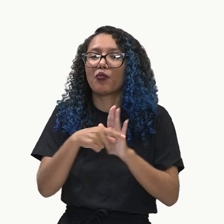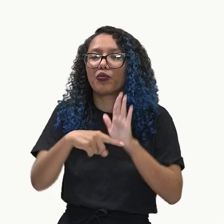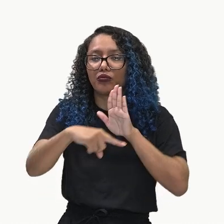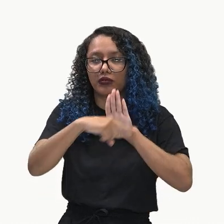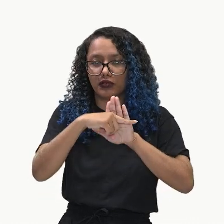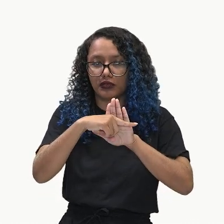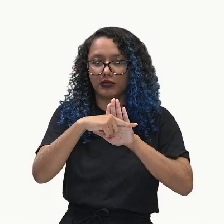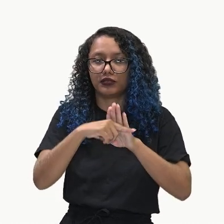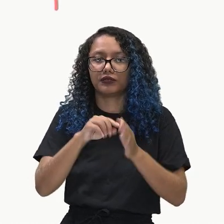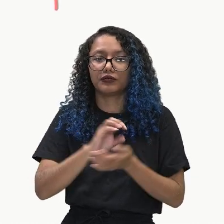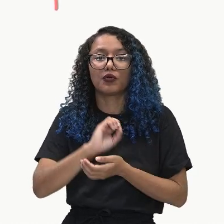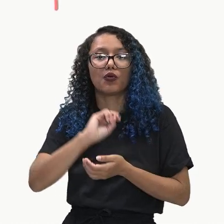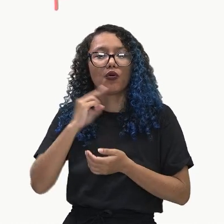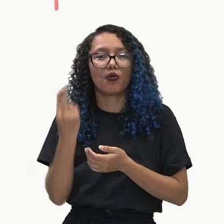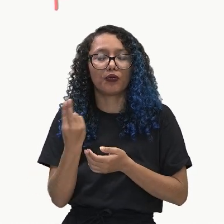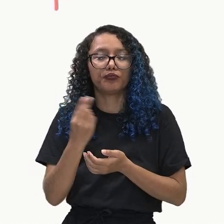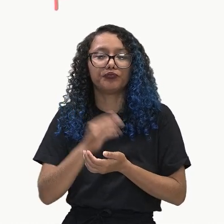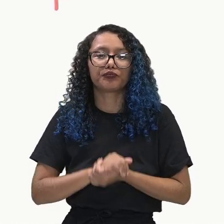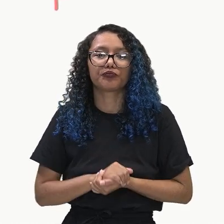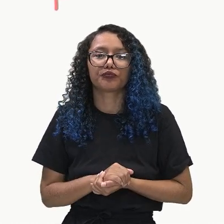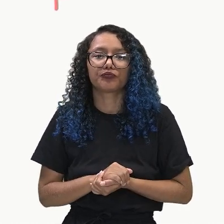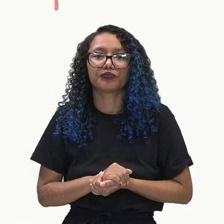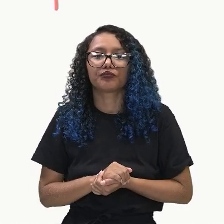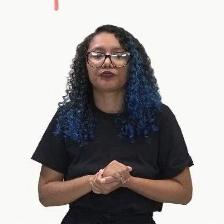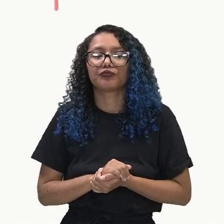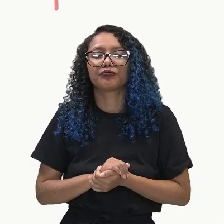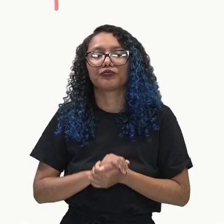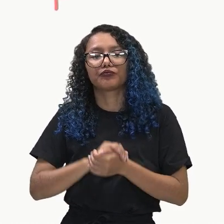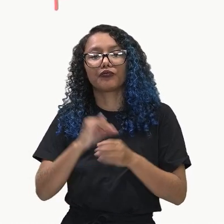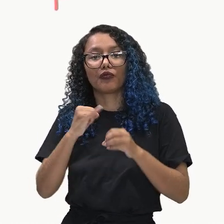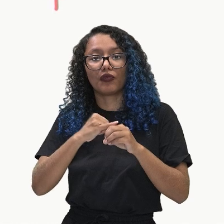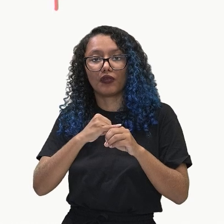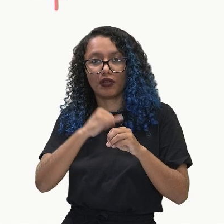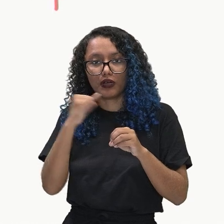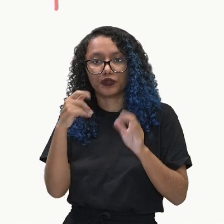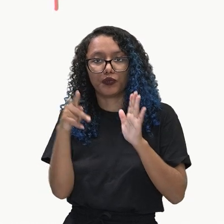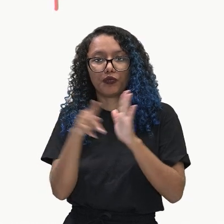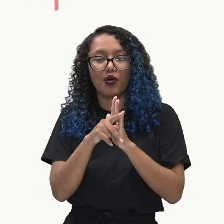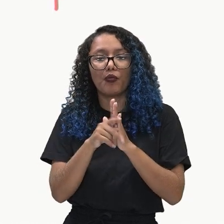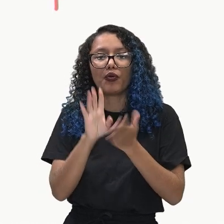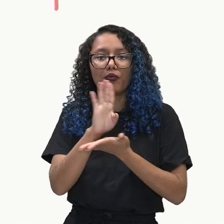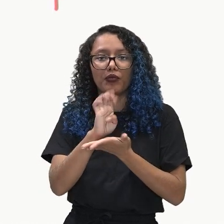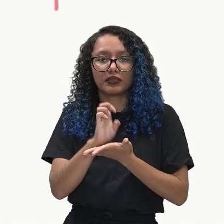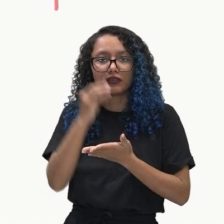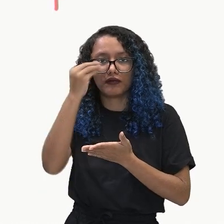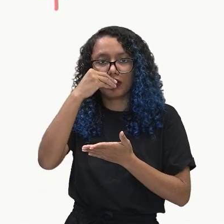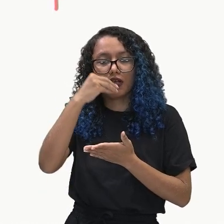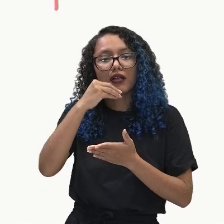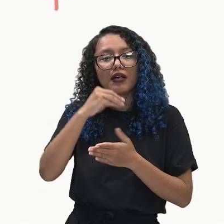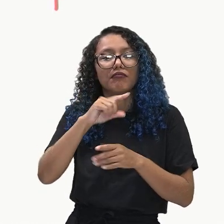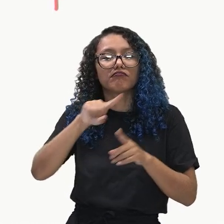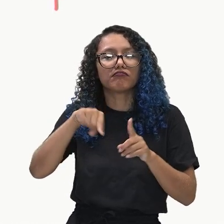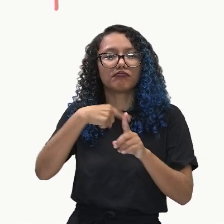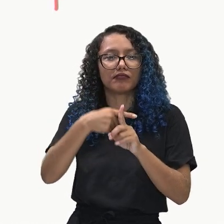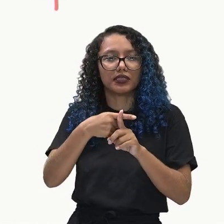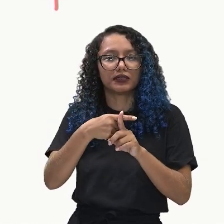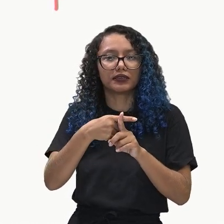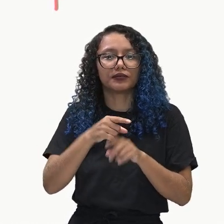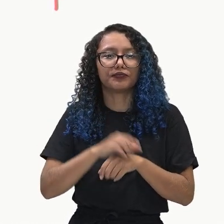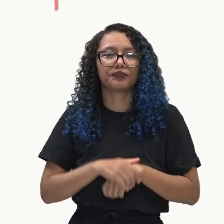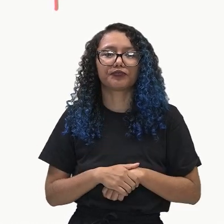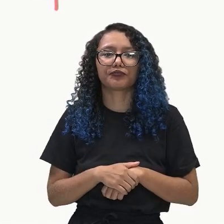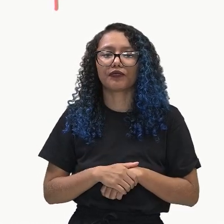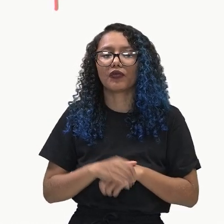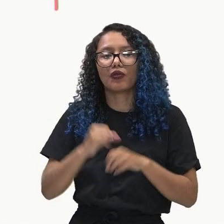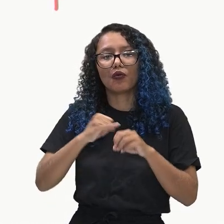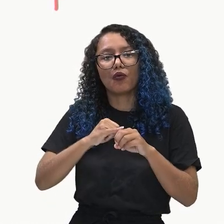cátion de uma base fraca e o ânion de um ácido fraco, certo? Então, vou ter